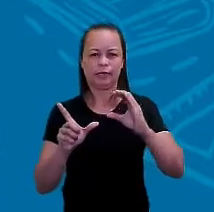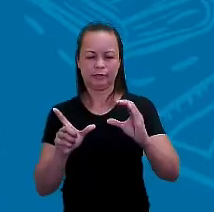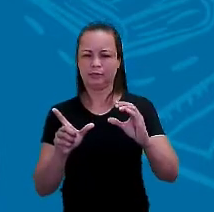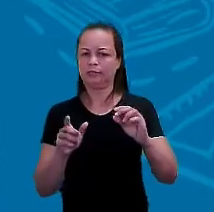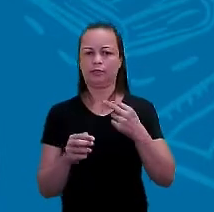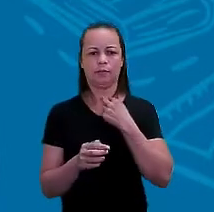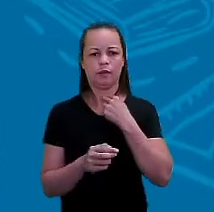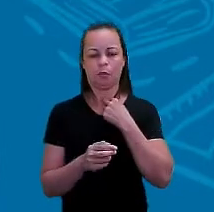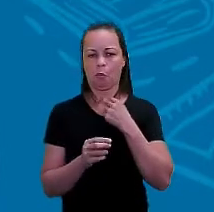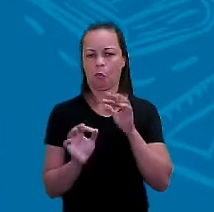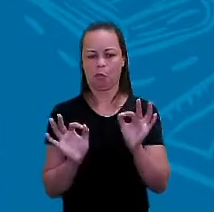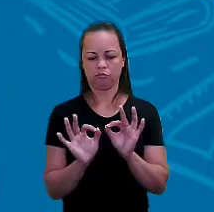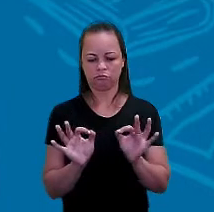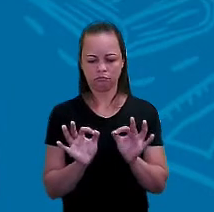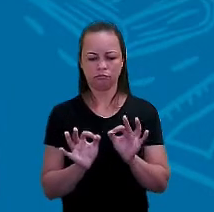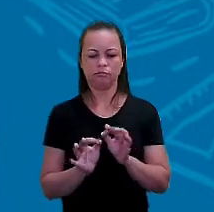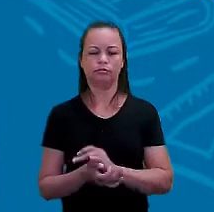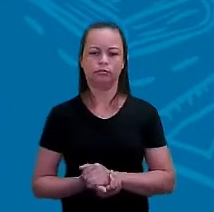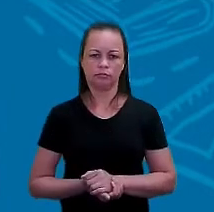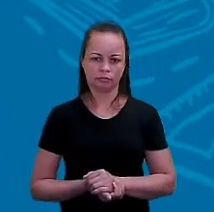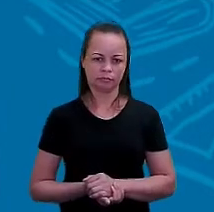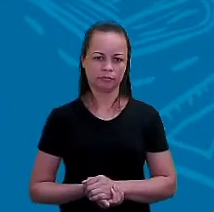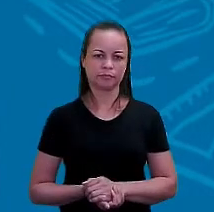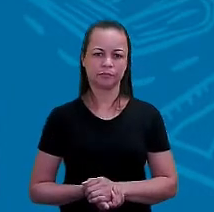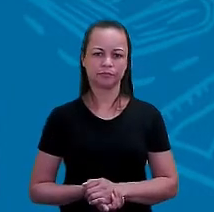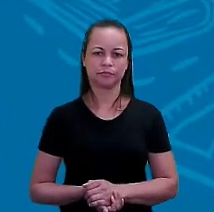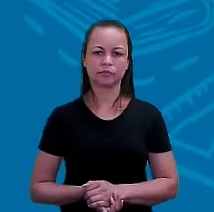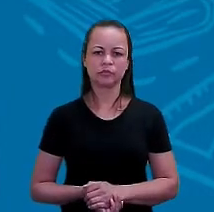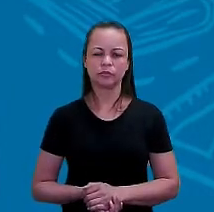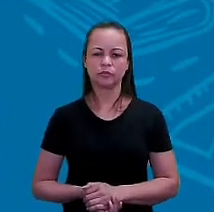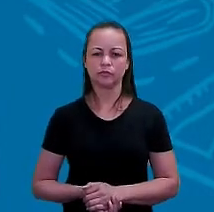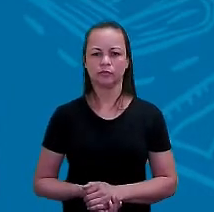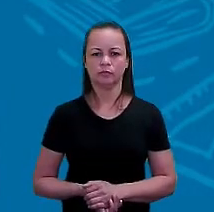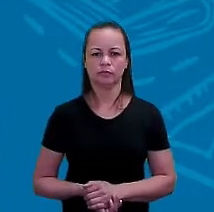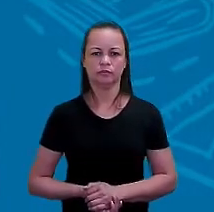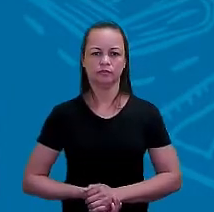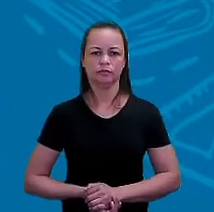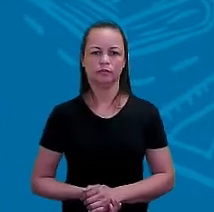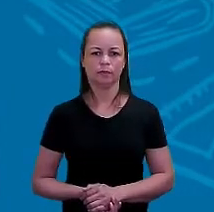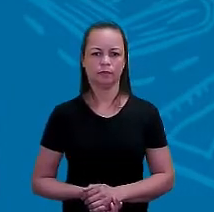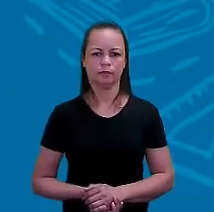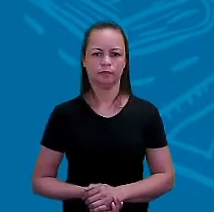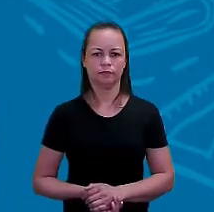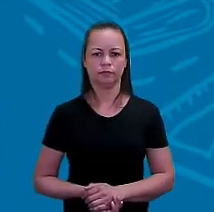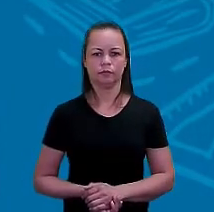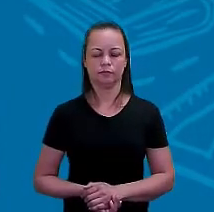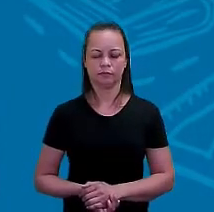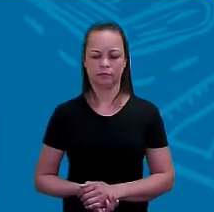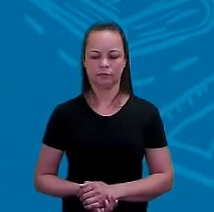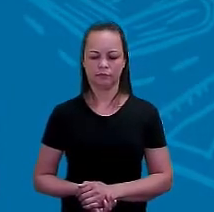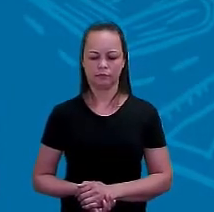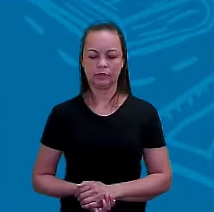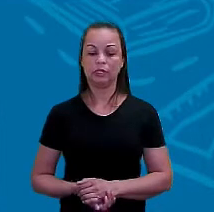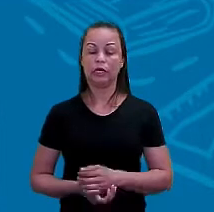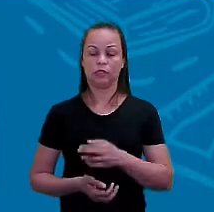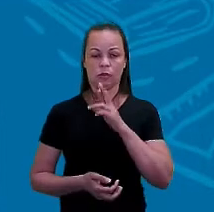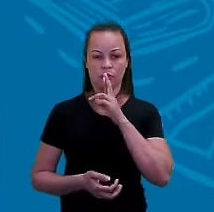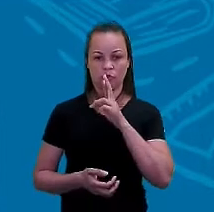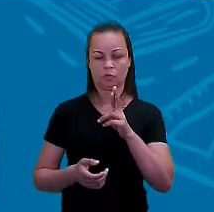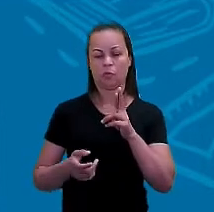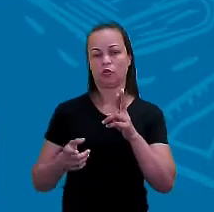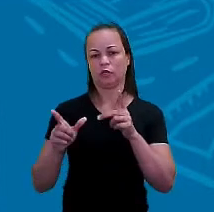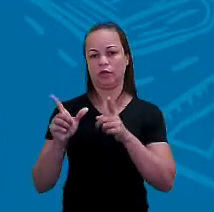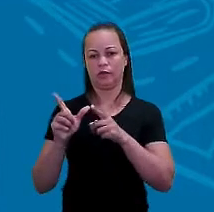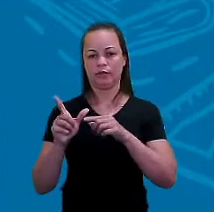totalmente fora de esquadro, de conjuntura, do que podemos imaginar. Então, a correta é letter A, é a letra